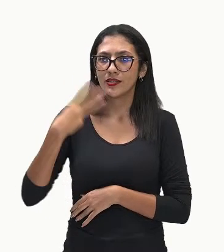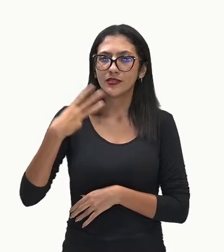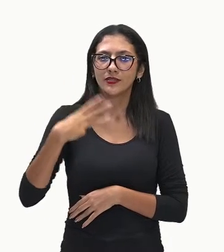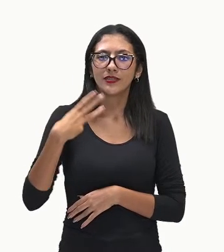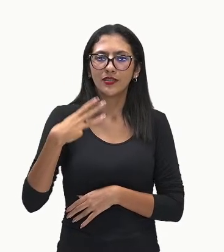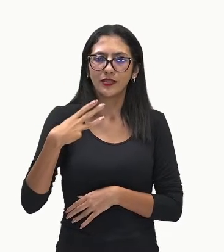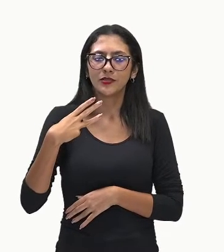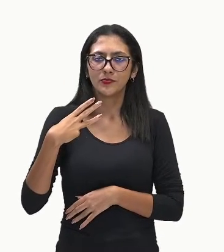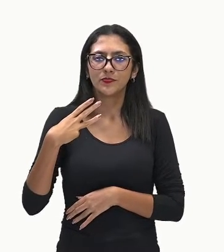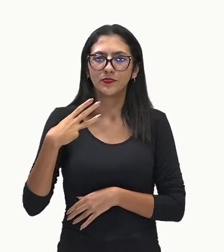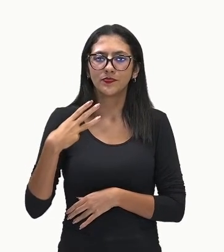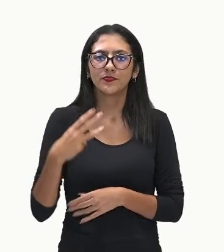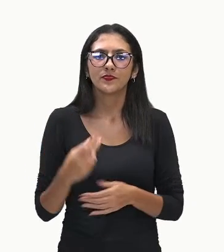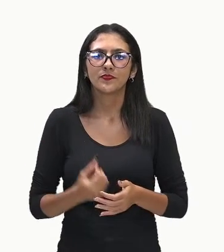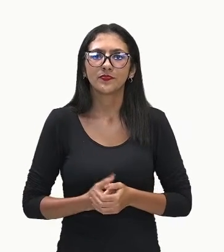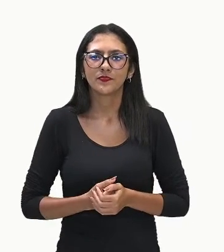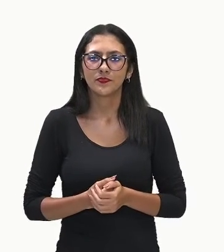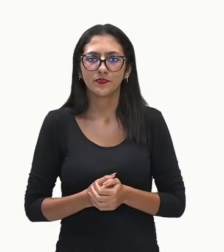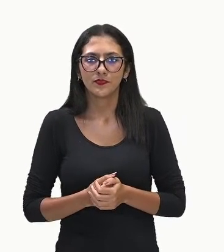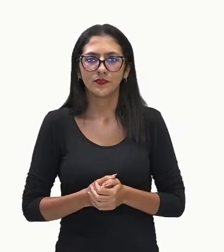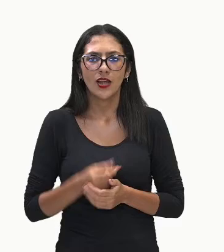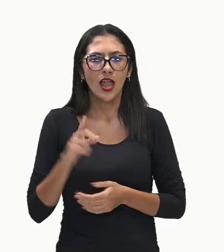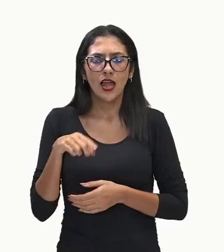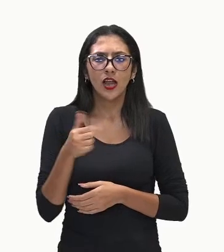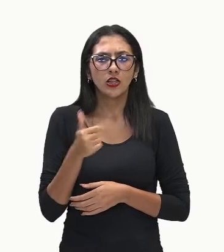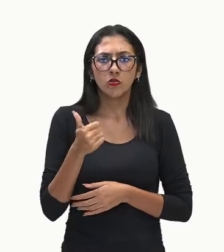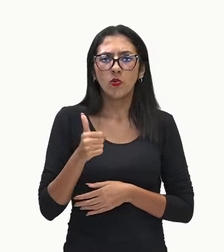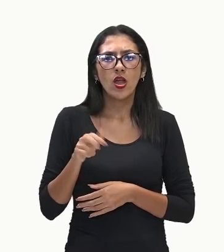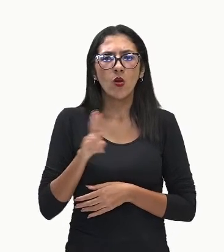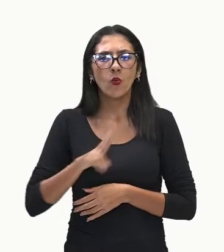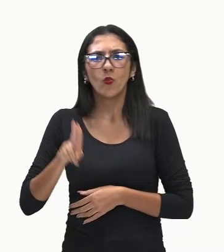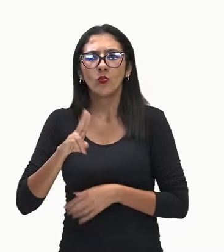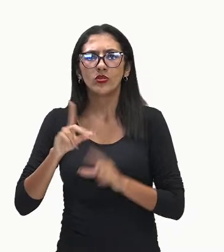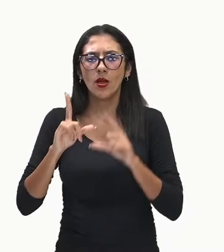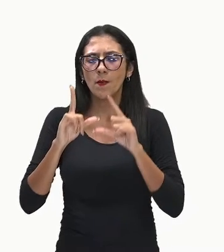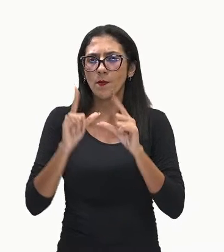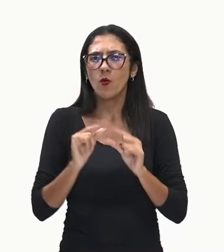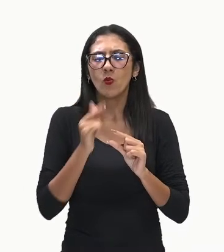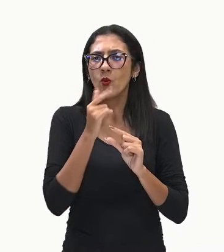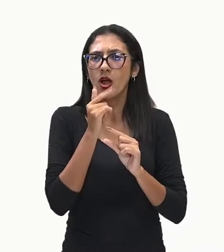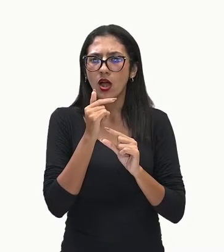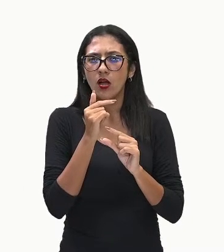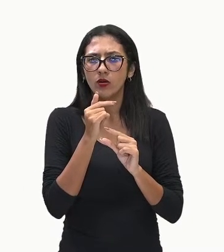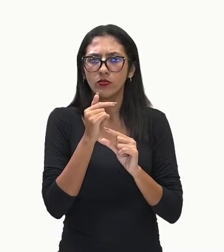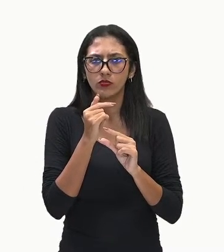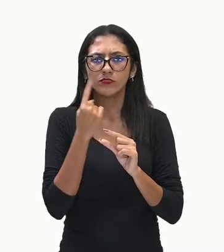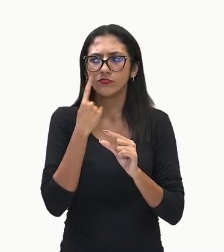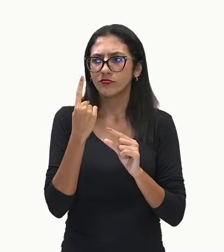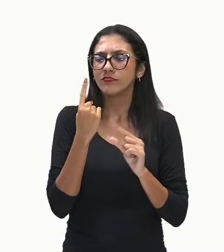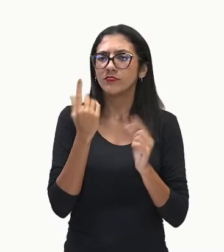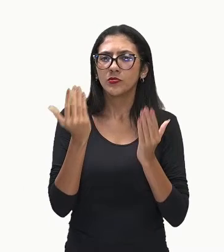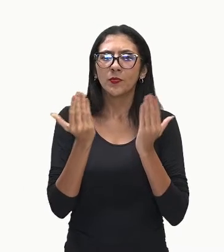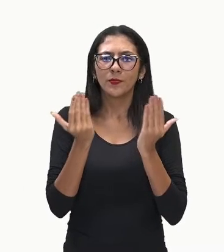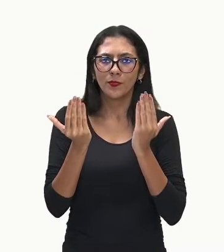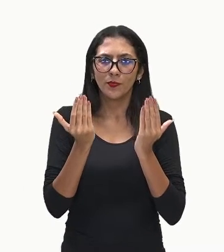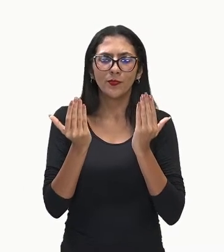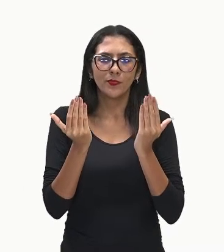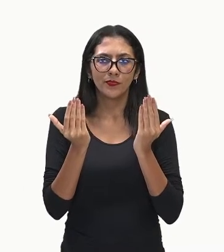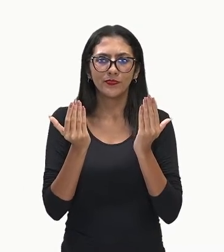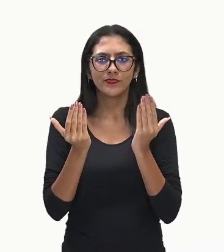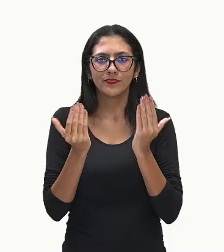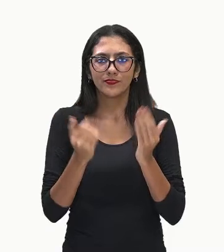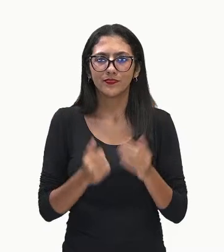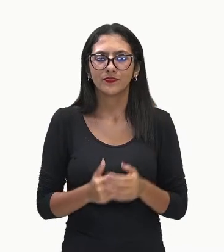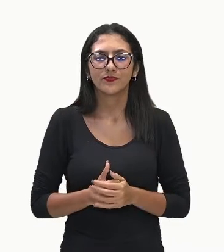Não é a que menos consome água. Qual é a que menos consome água? É a máquina 1. Então,